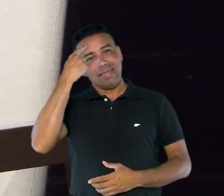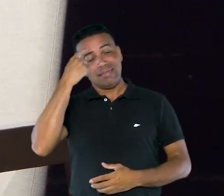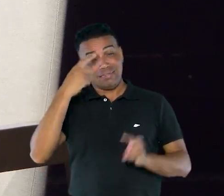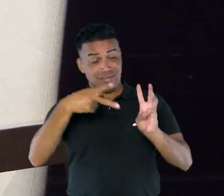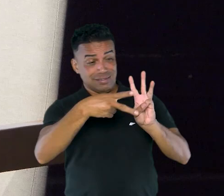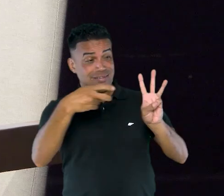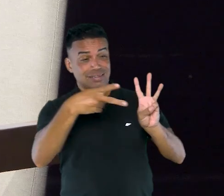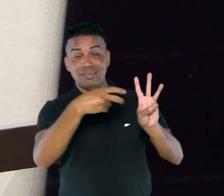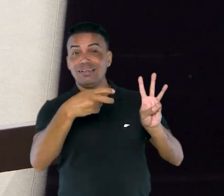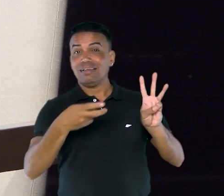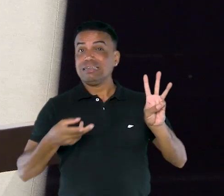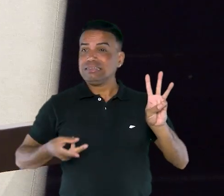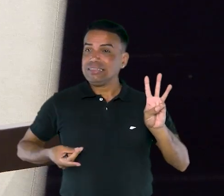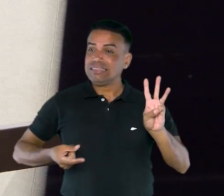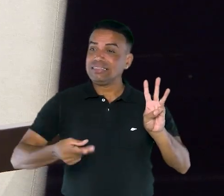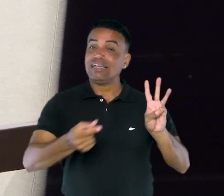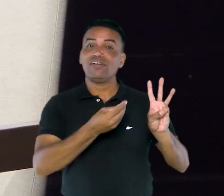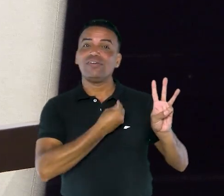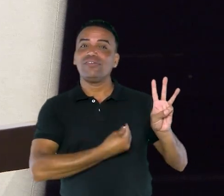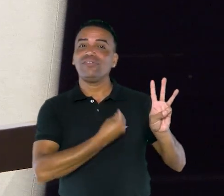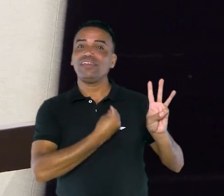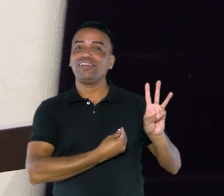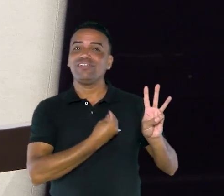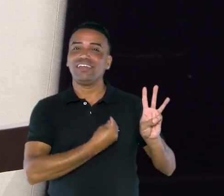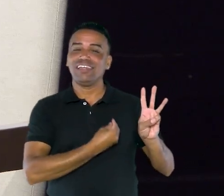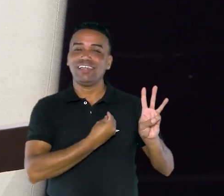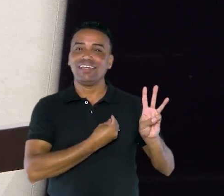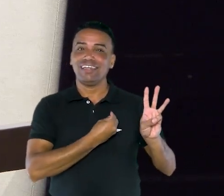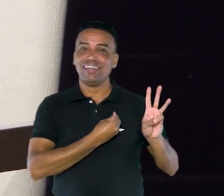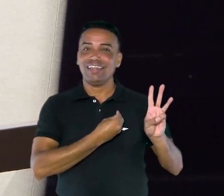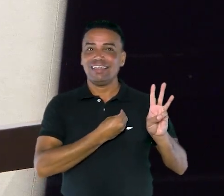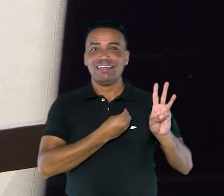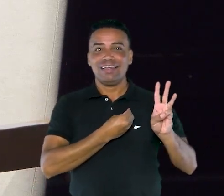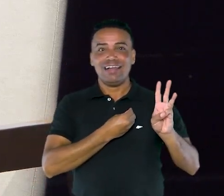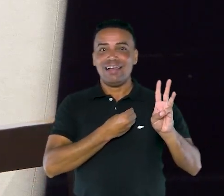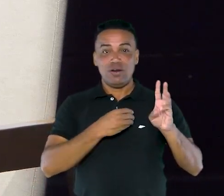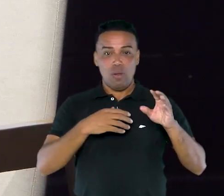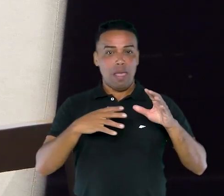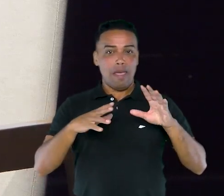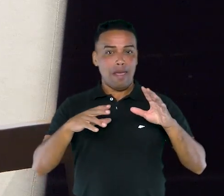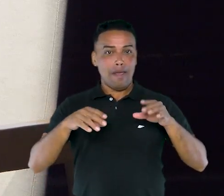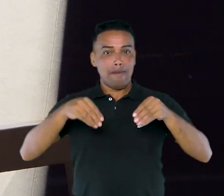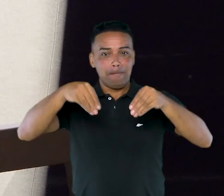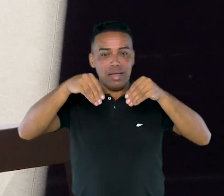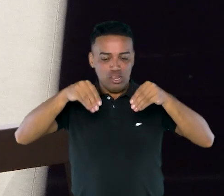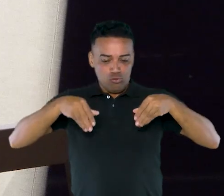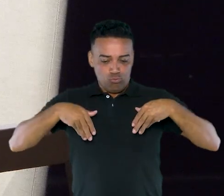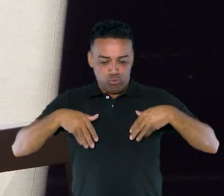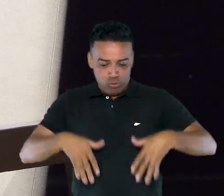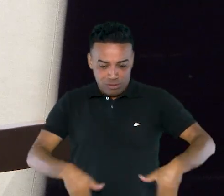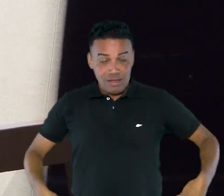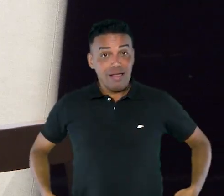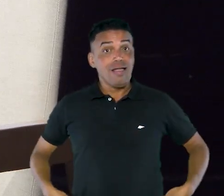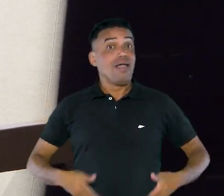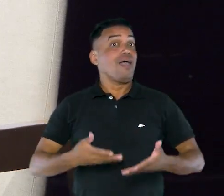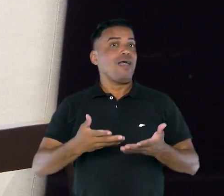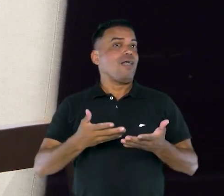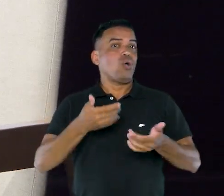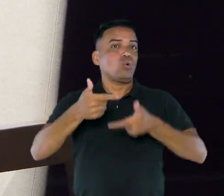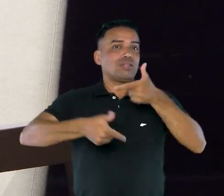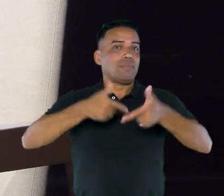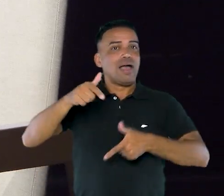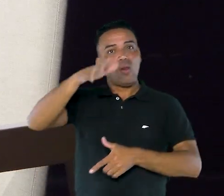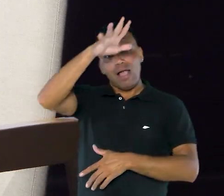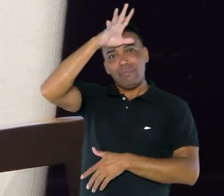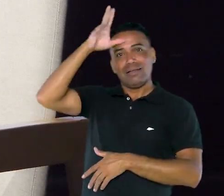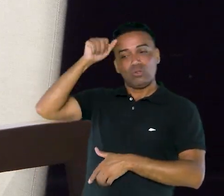pensa que esses caras estão no mundo, não é nem com um paninho, nem com a redinha... Quando eu trabalho na Amazônia, então